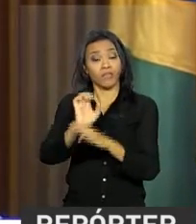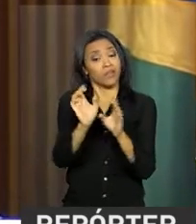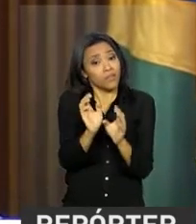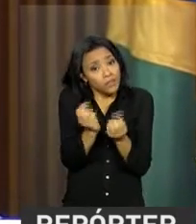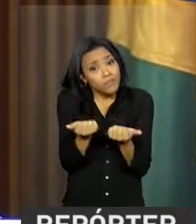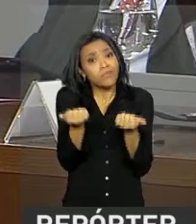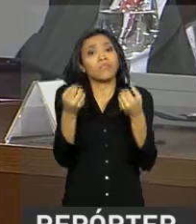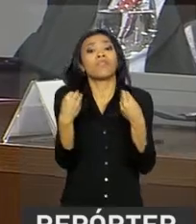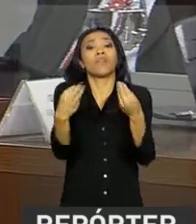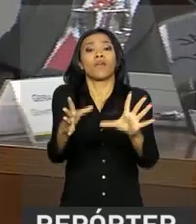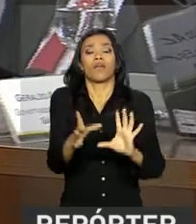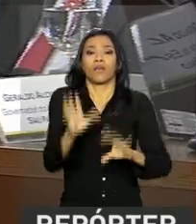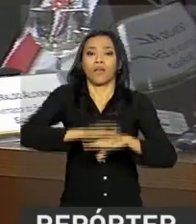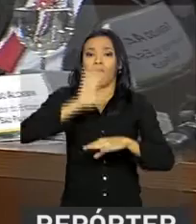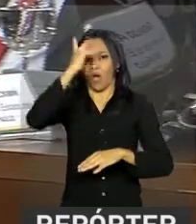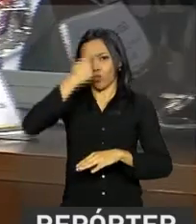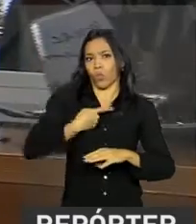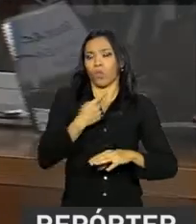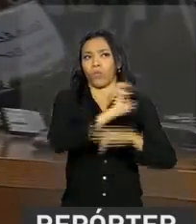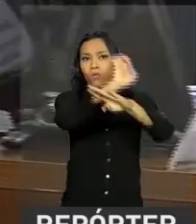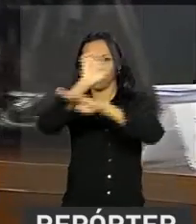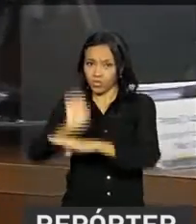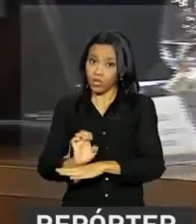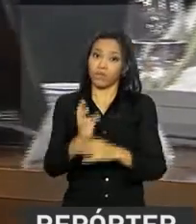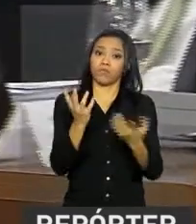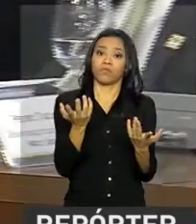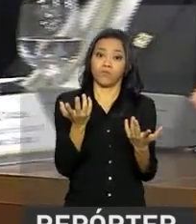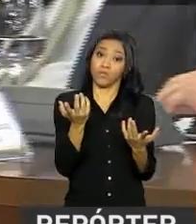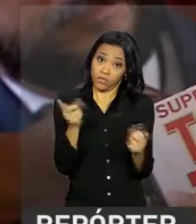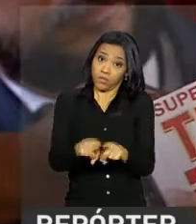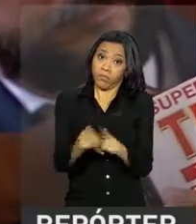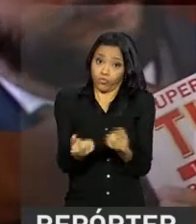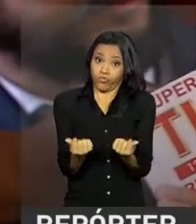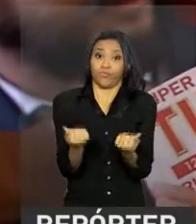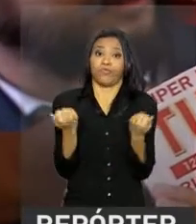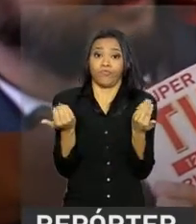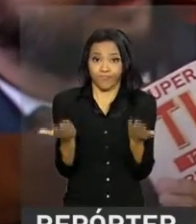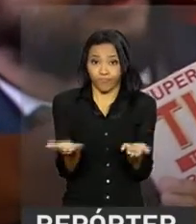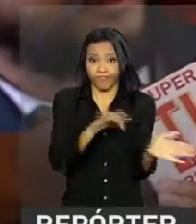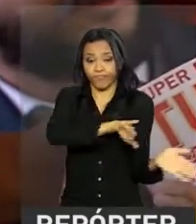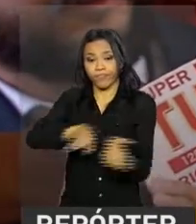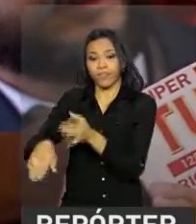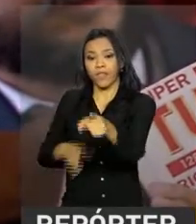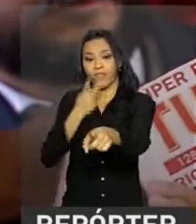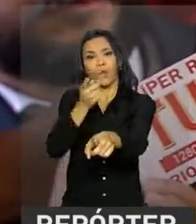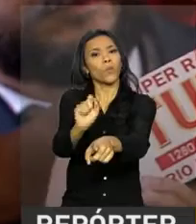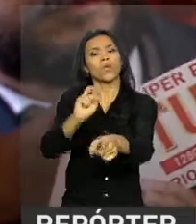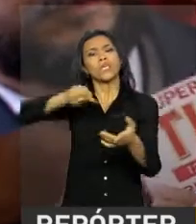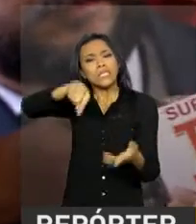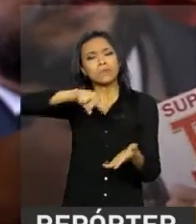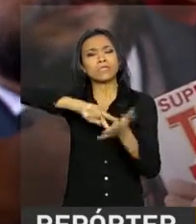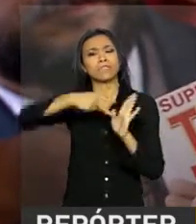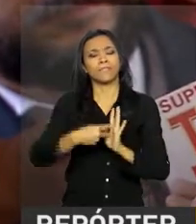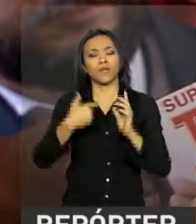autonomia aos estados e em conseqüência maiores recursos isso significará sem dúvida um